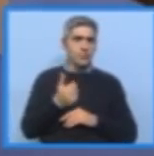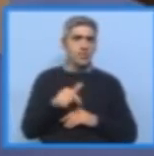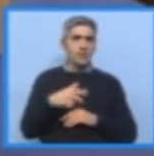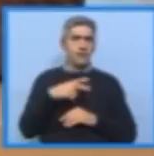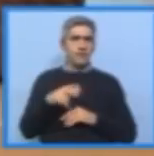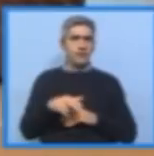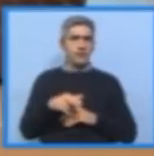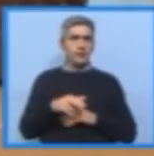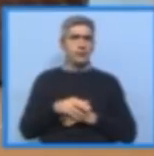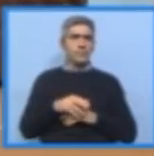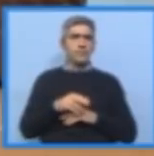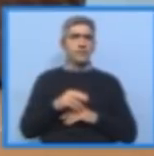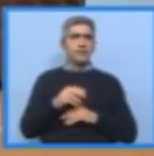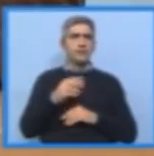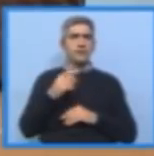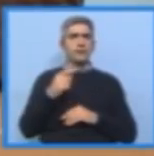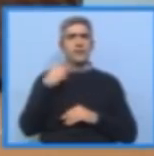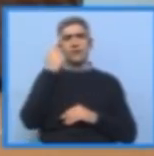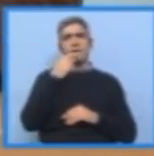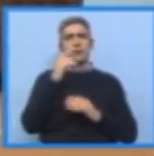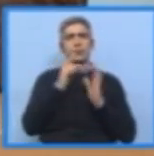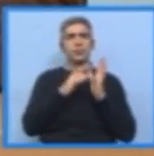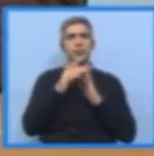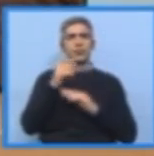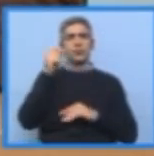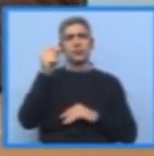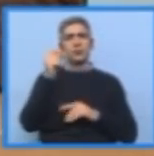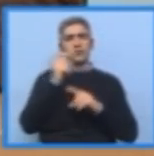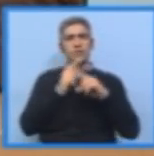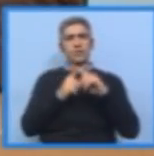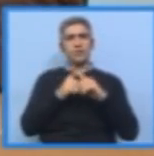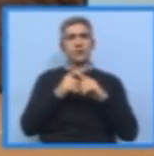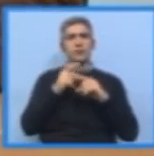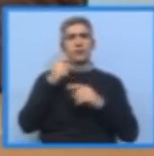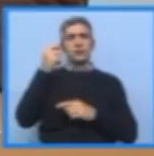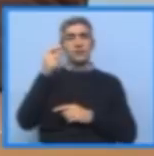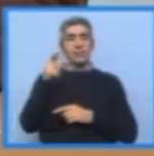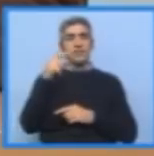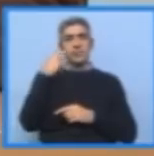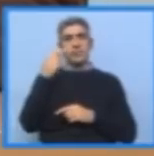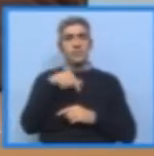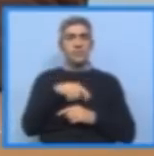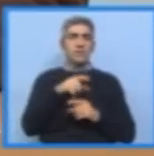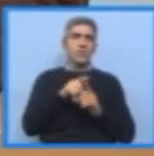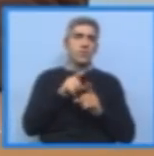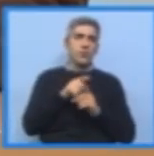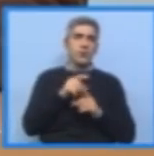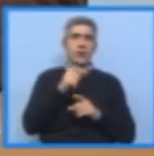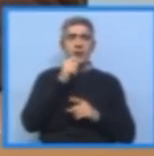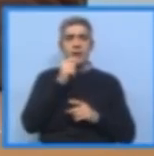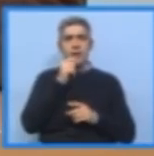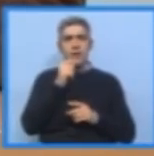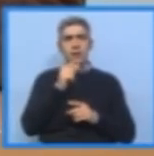A visita pascal com a imagem do Senhor Jesus crucificado e ressuscitado por isso viu. E aqui com a tal